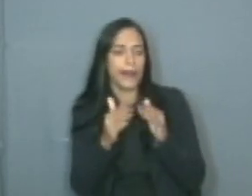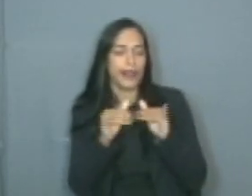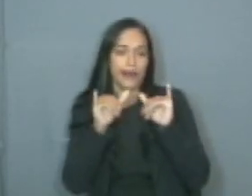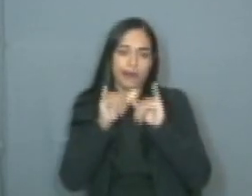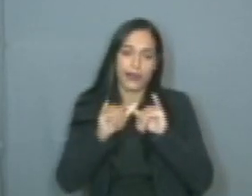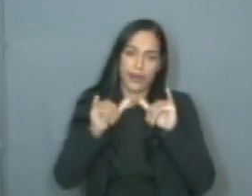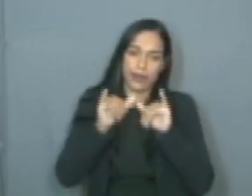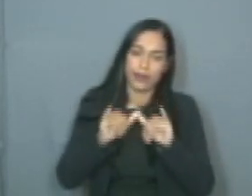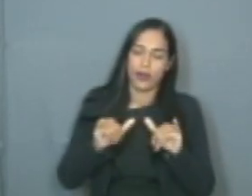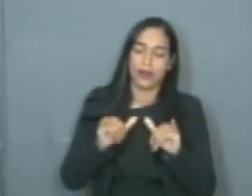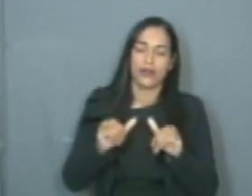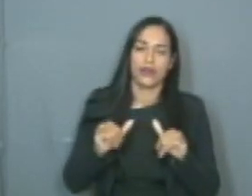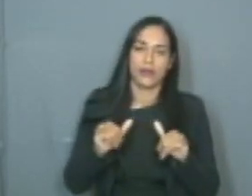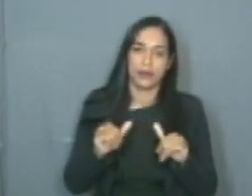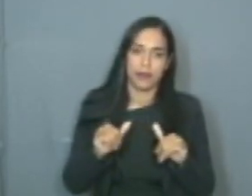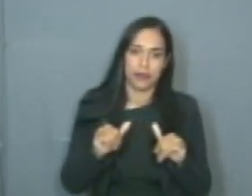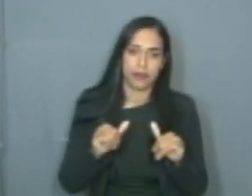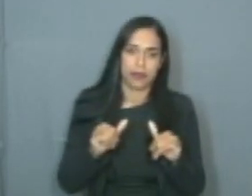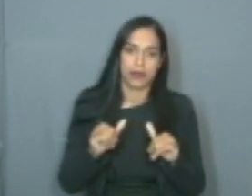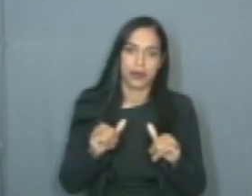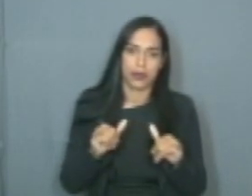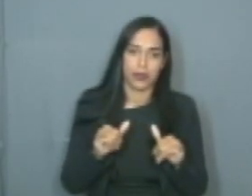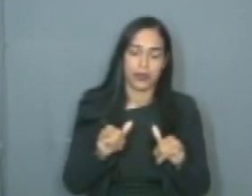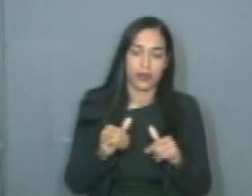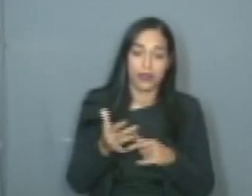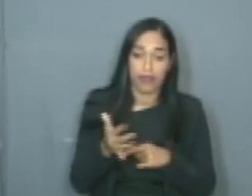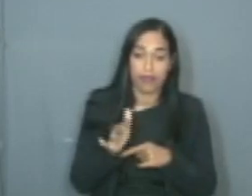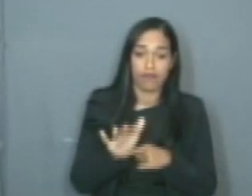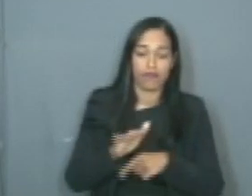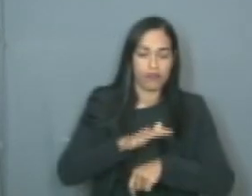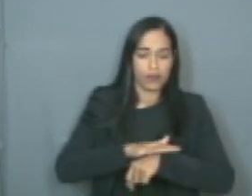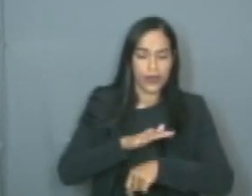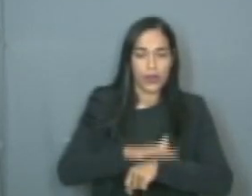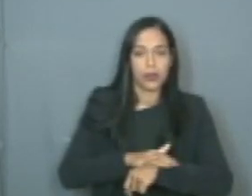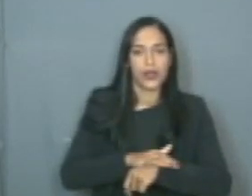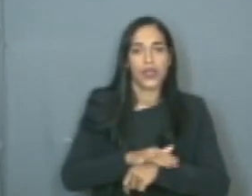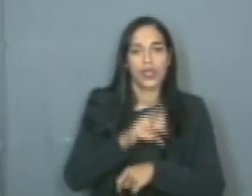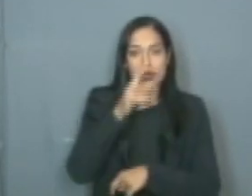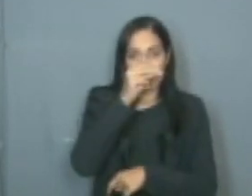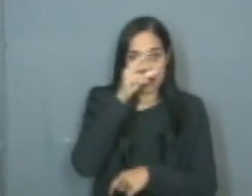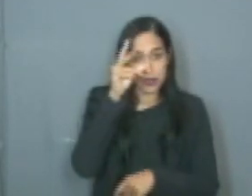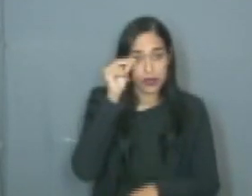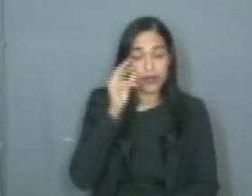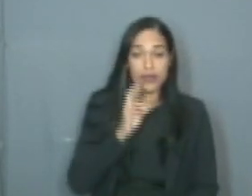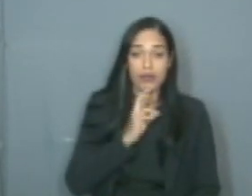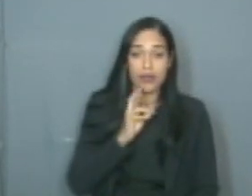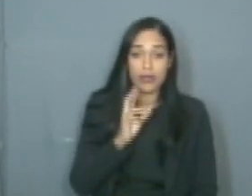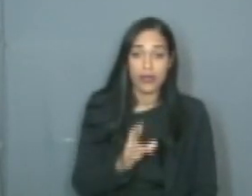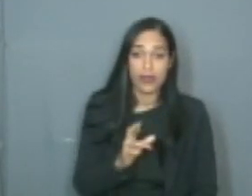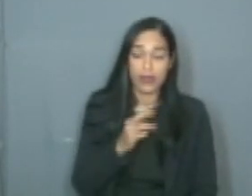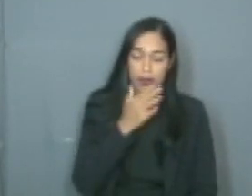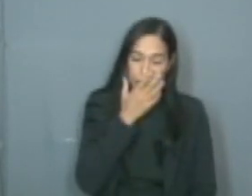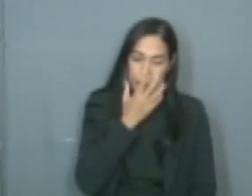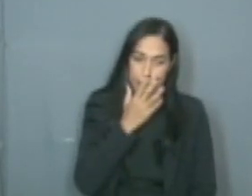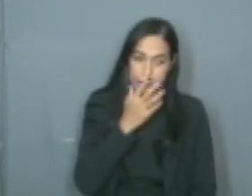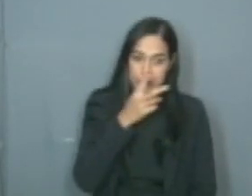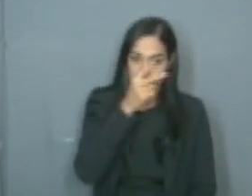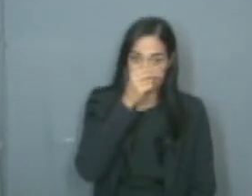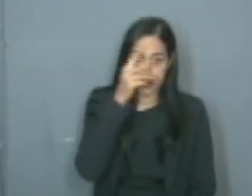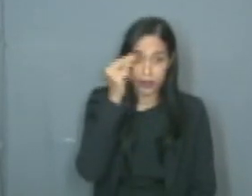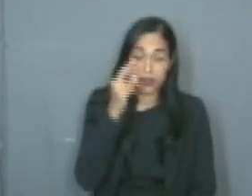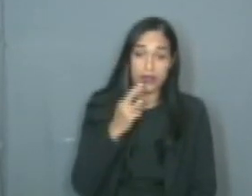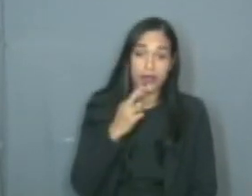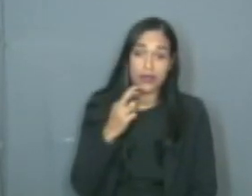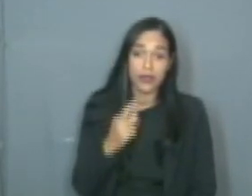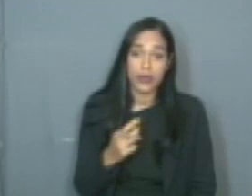informação, por exemplo, que estabelece um prazo determinado para a prefeitura responder. Então a prefeitura precisa responder